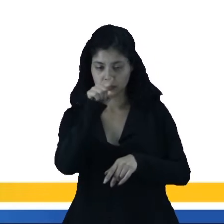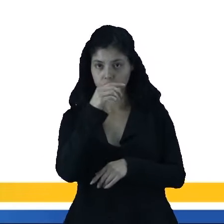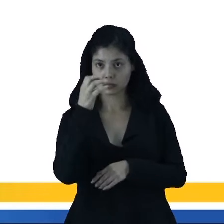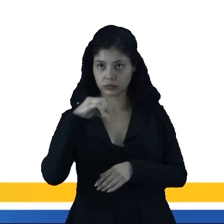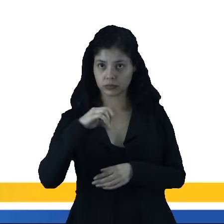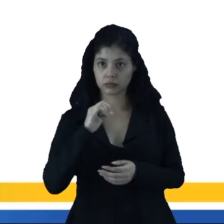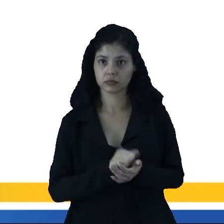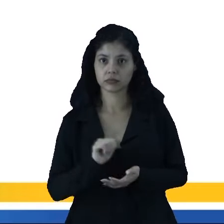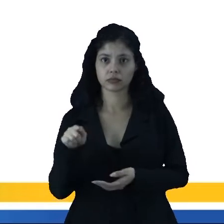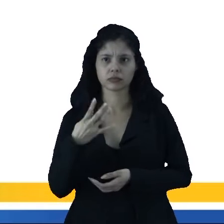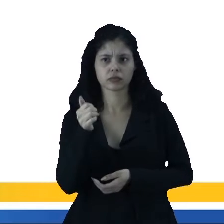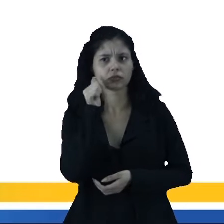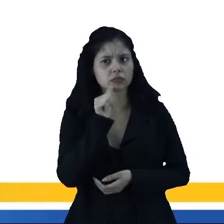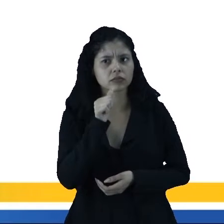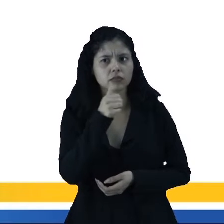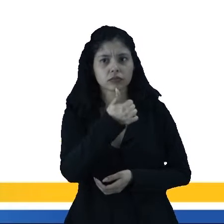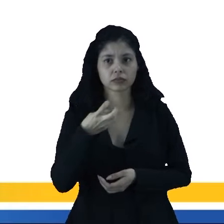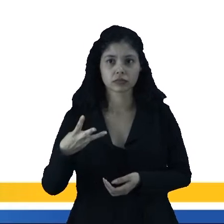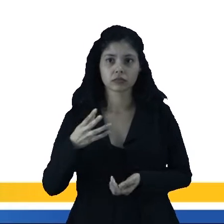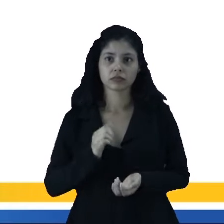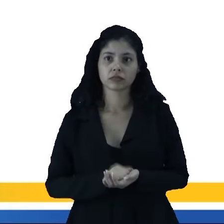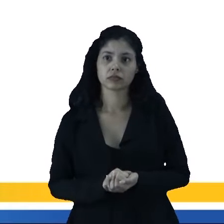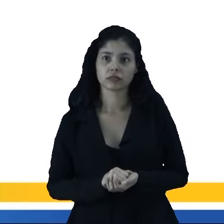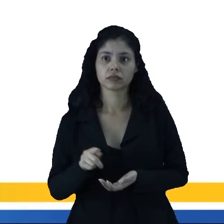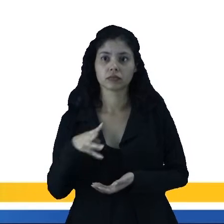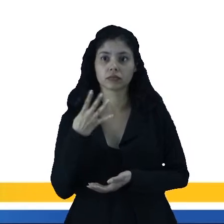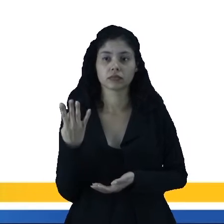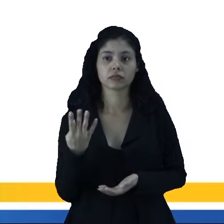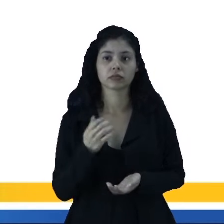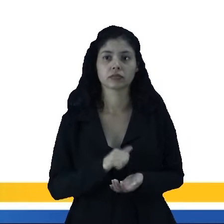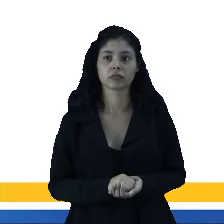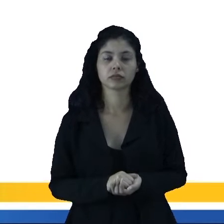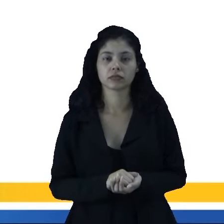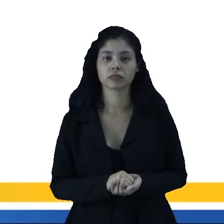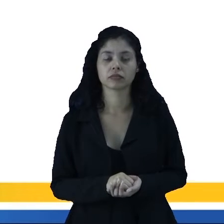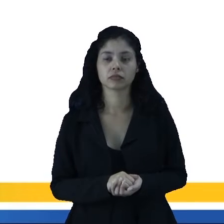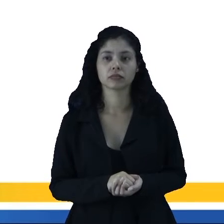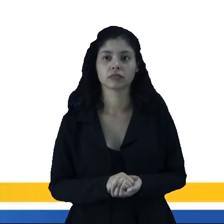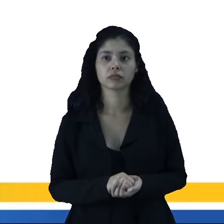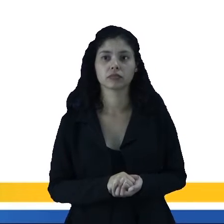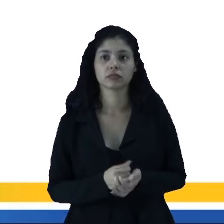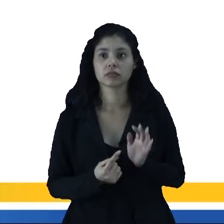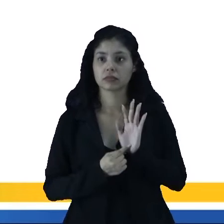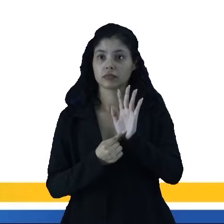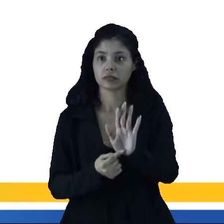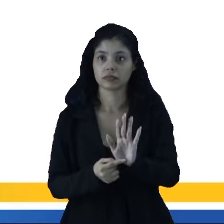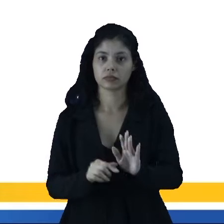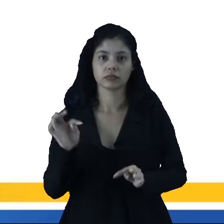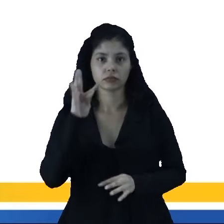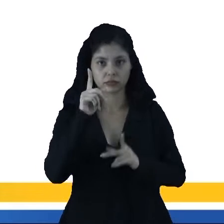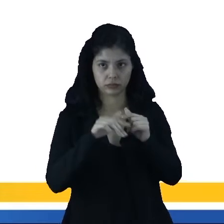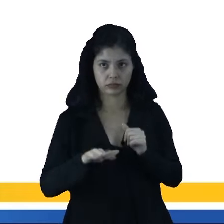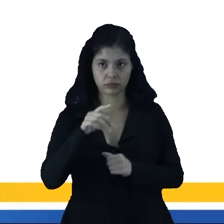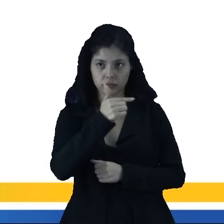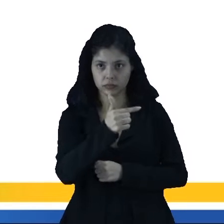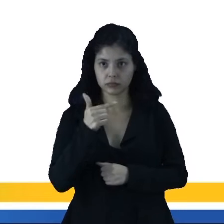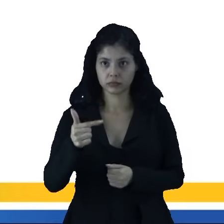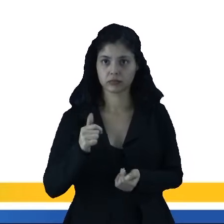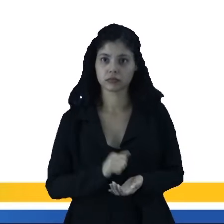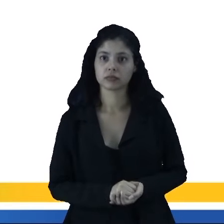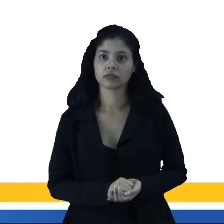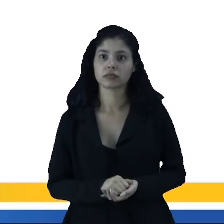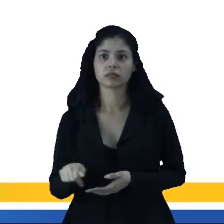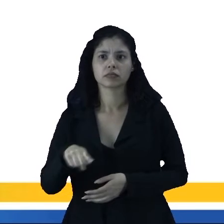9. Quantas mulheres? 13. Quantos indivíduos estão representados no total aí?